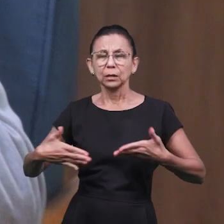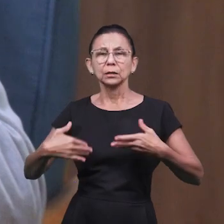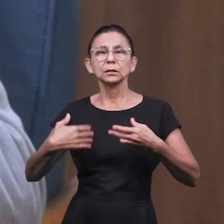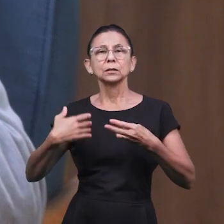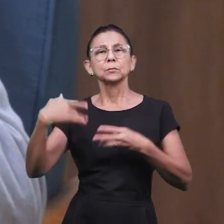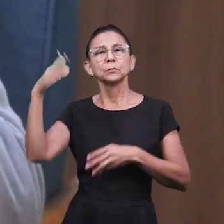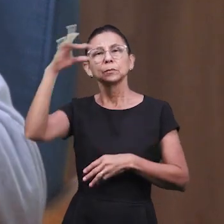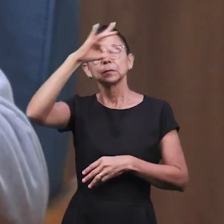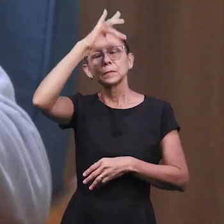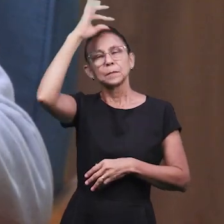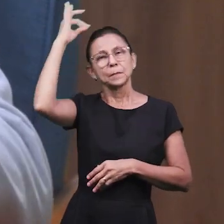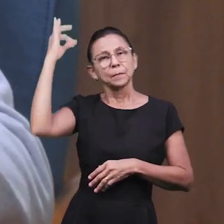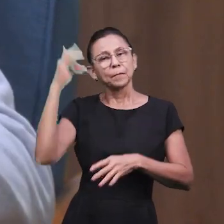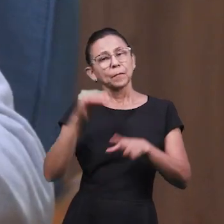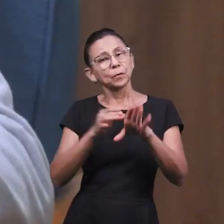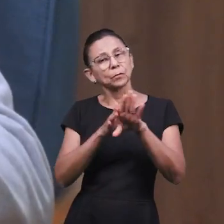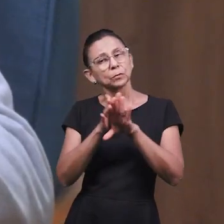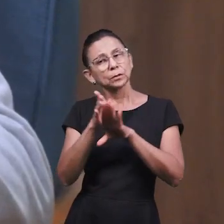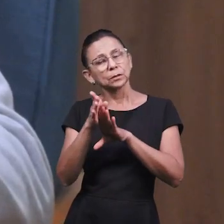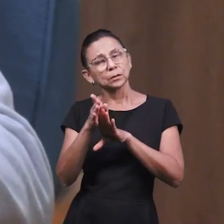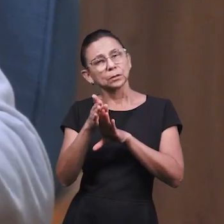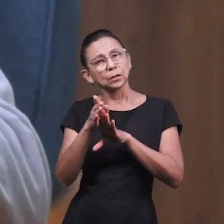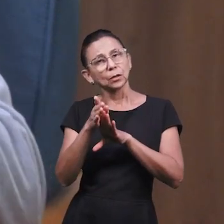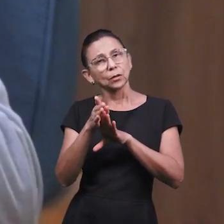fortalece, aquele que orienta,